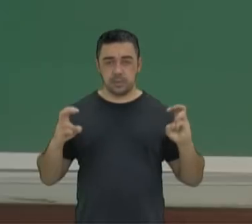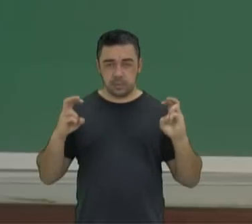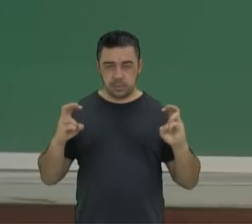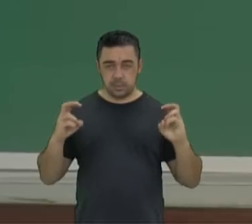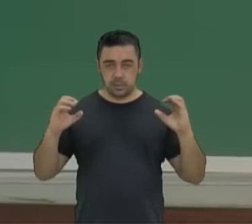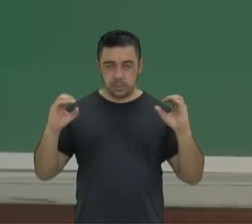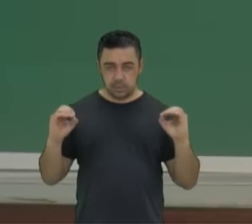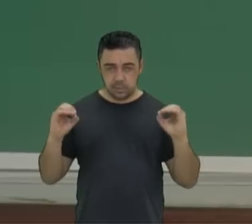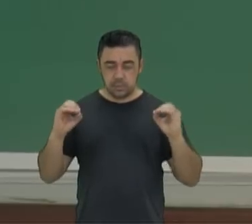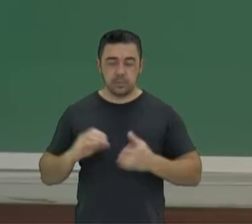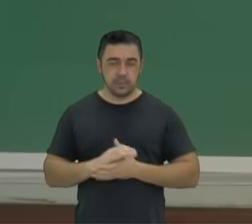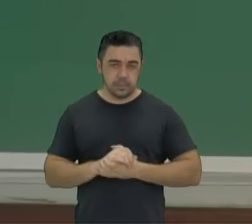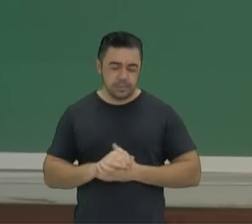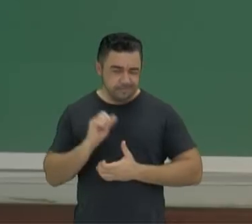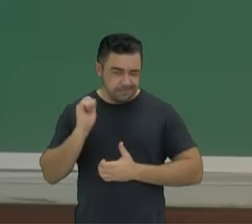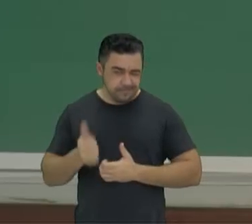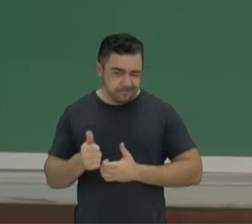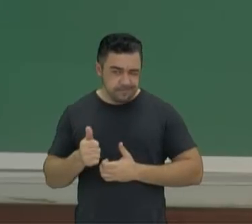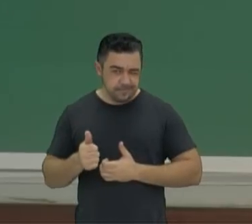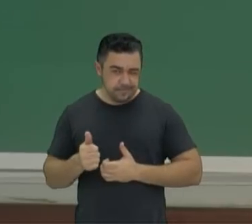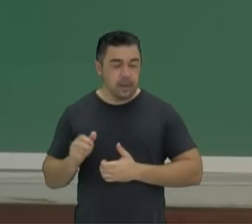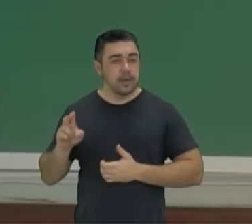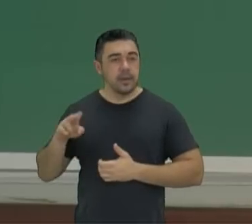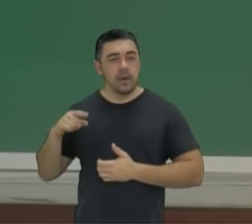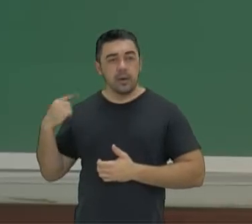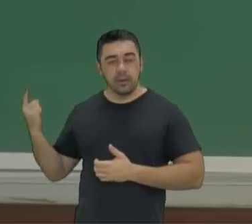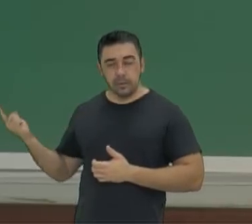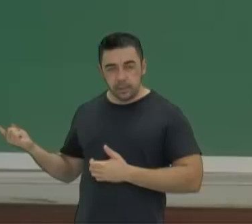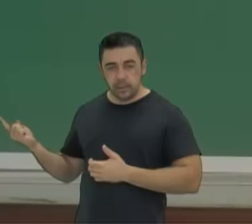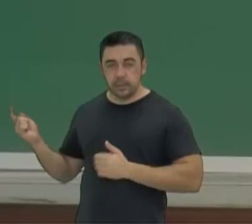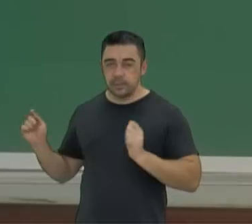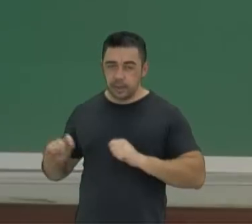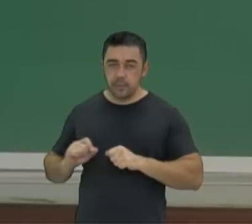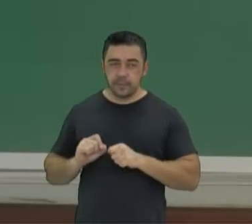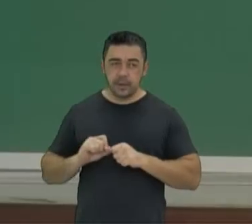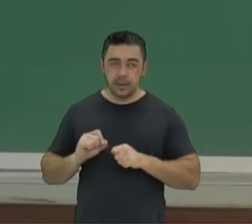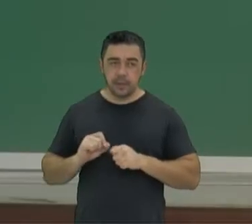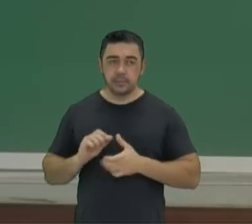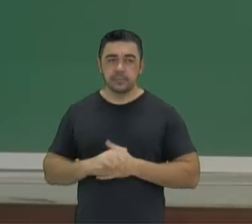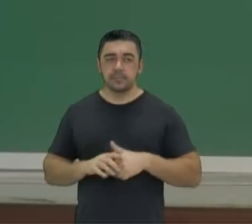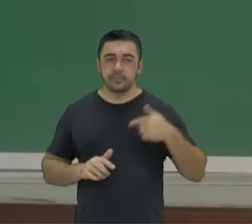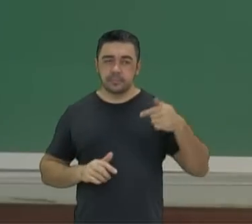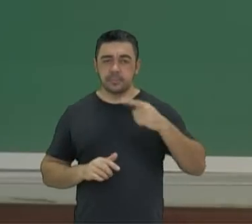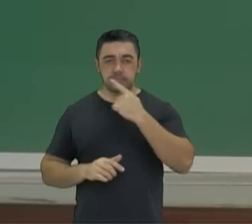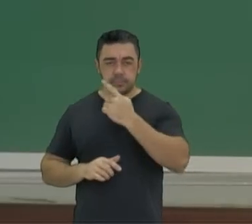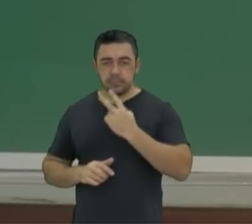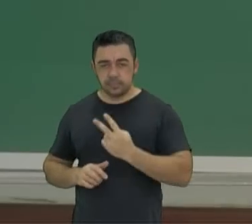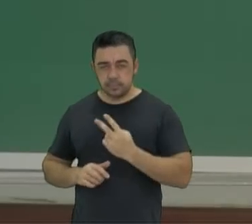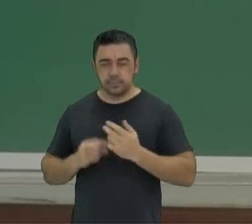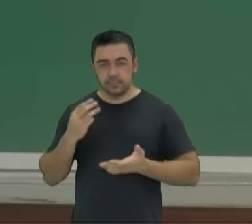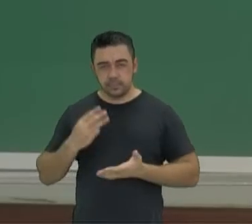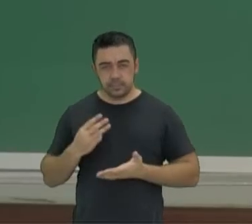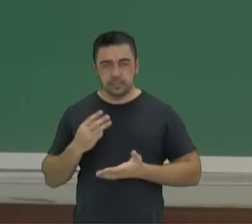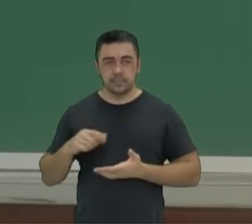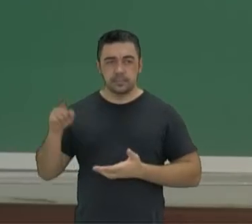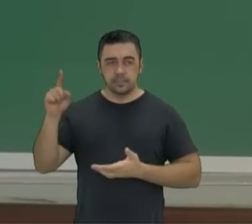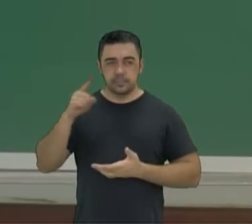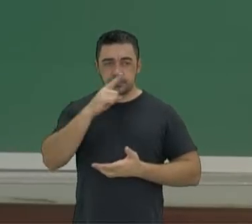cabeça, 350. Ou eu podia fazer a conta, olha lá. 7 dividido por 2,